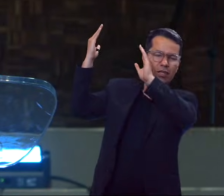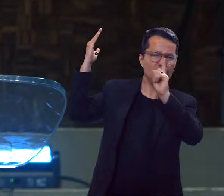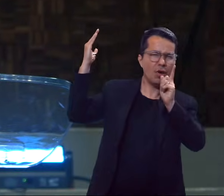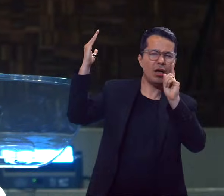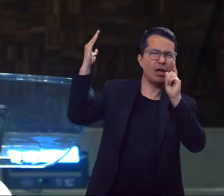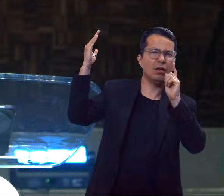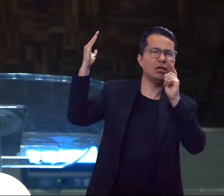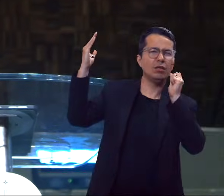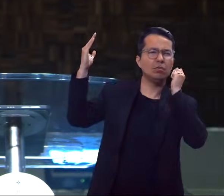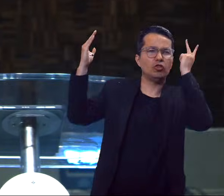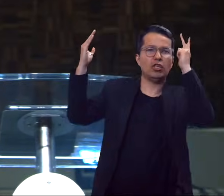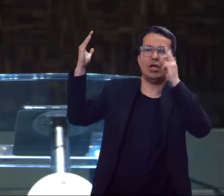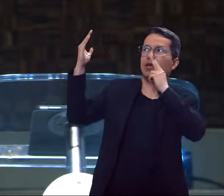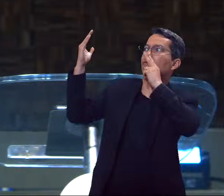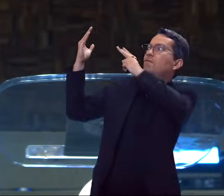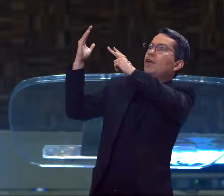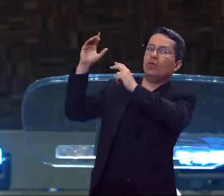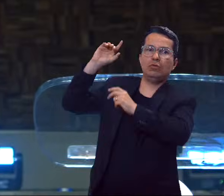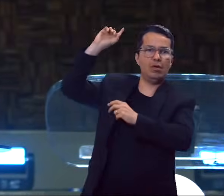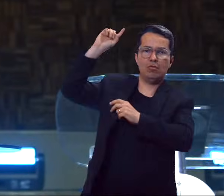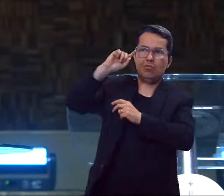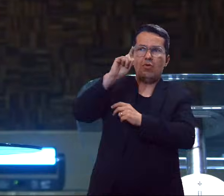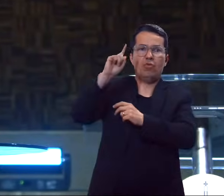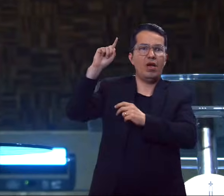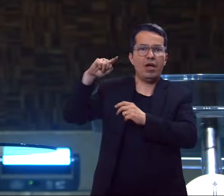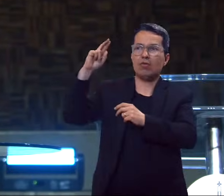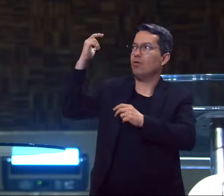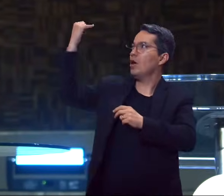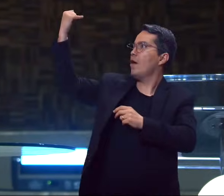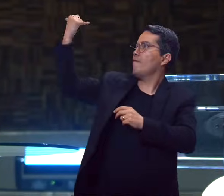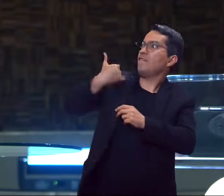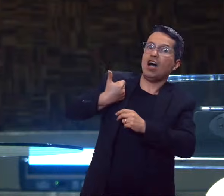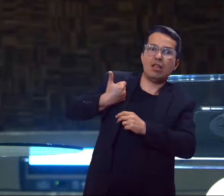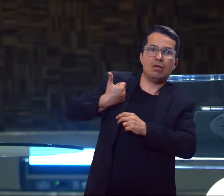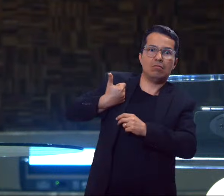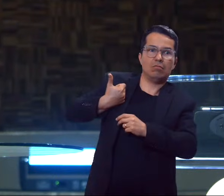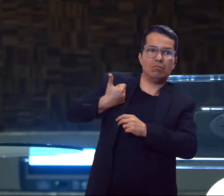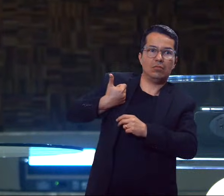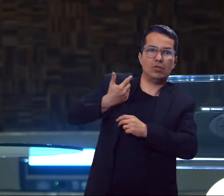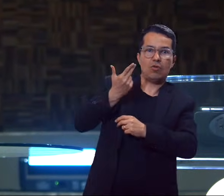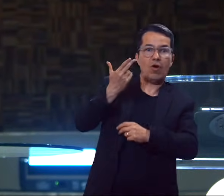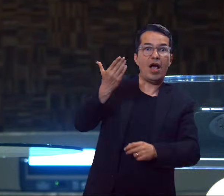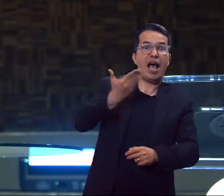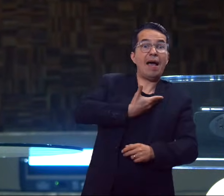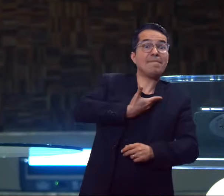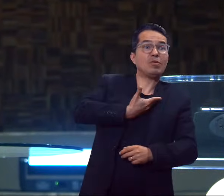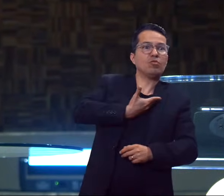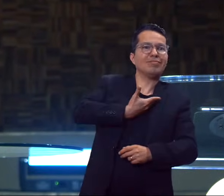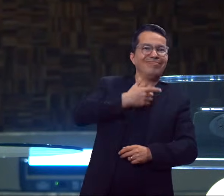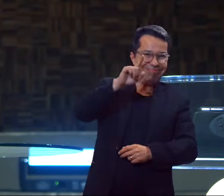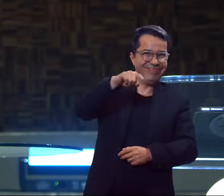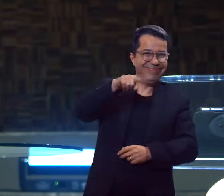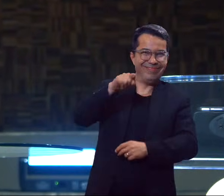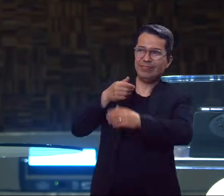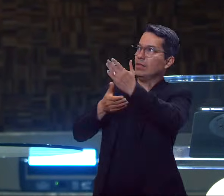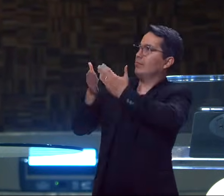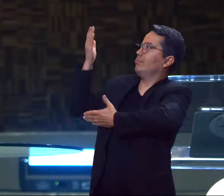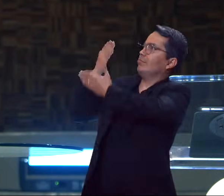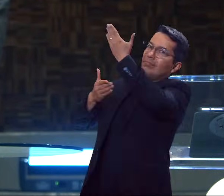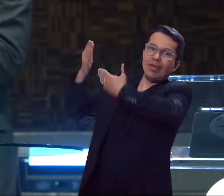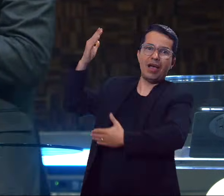a face, mas Deus falava com ele de forma direta, como quem fala a um amigo. Revelação clara,